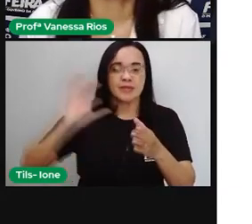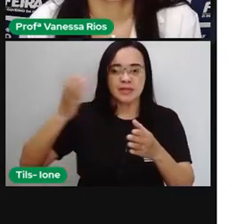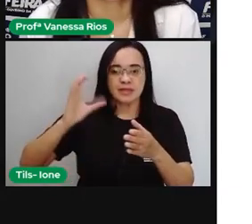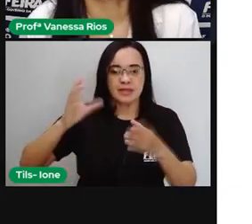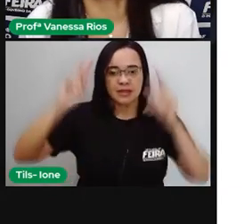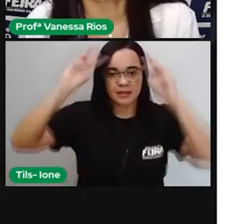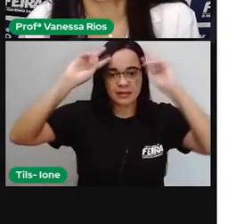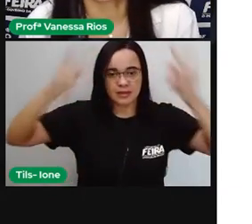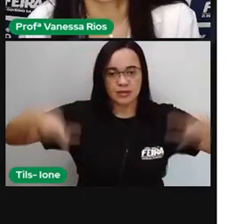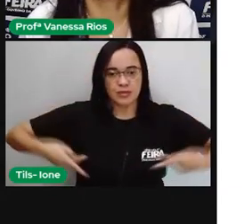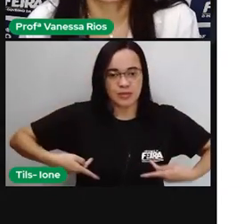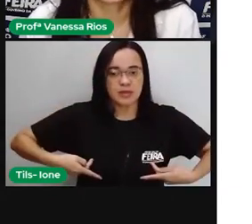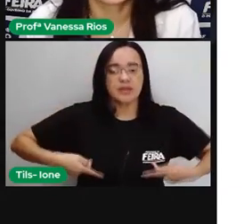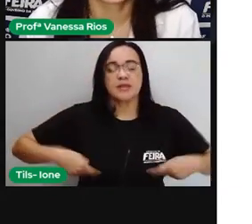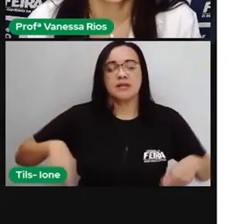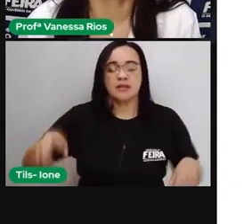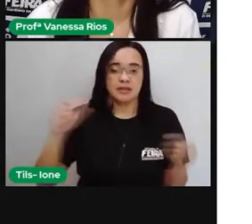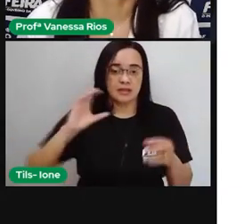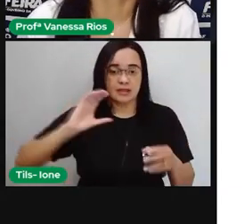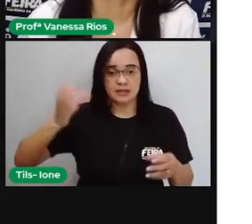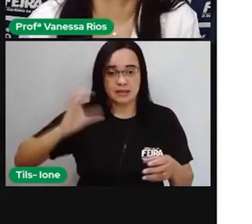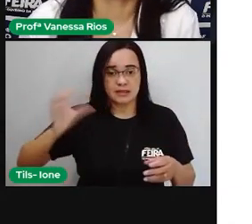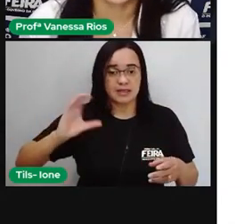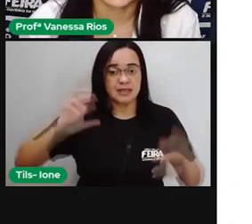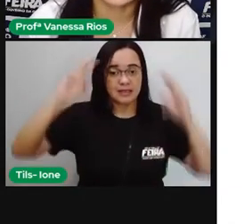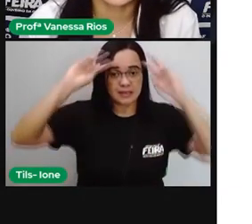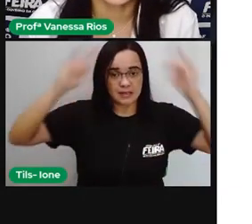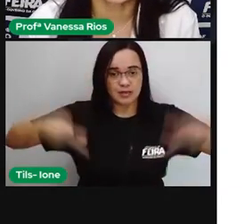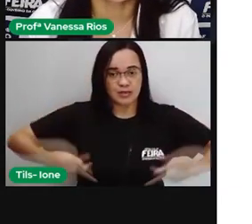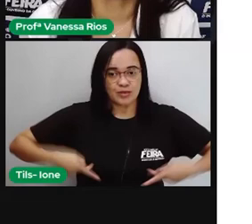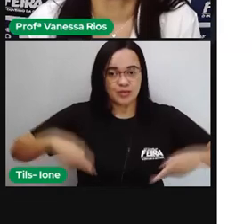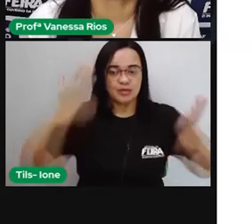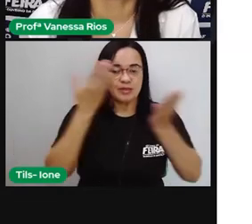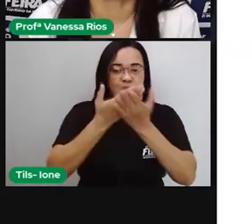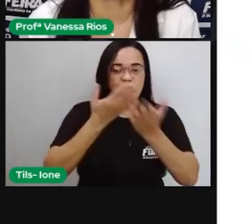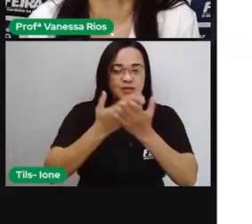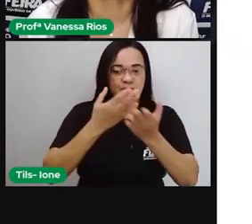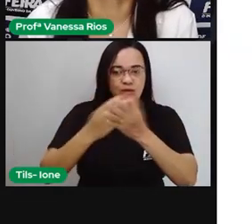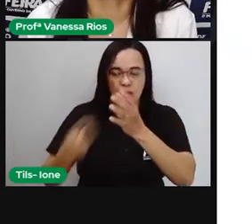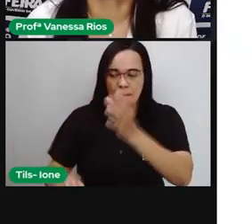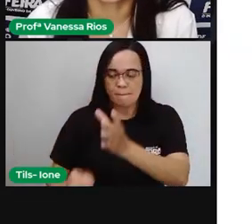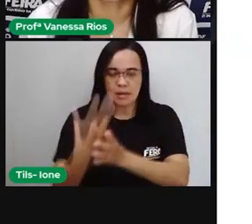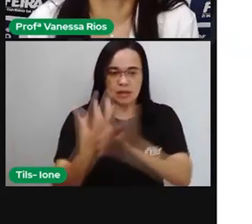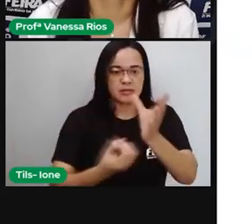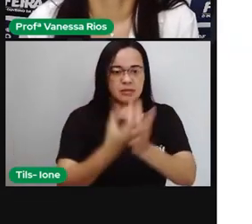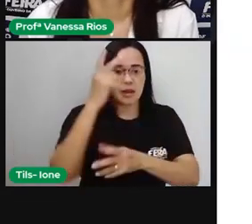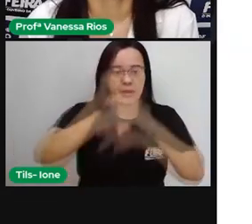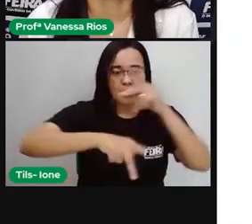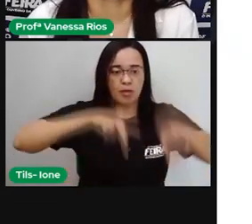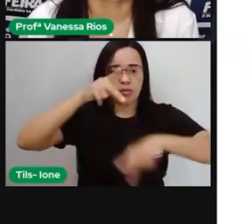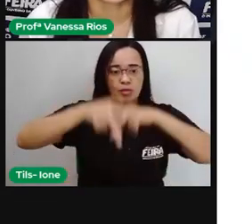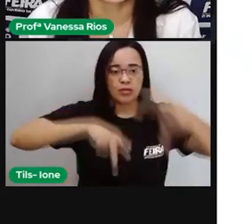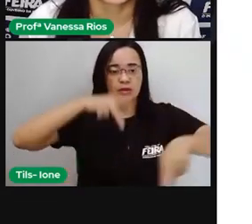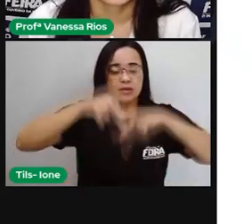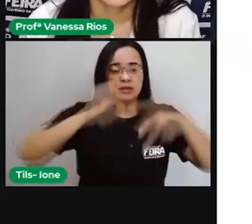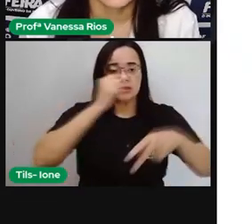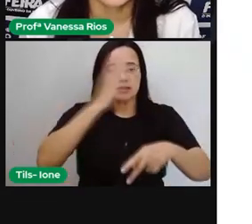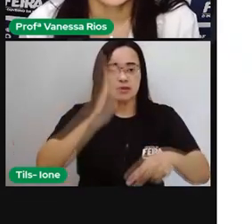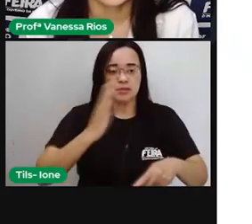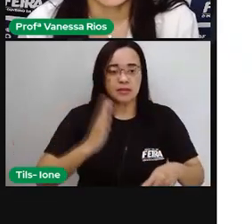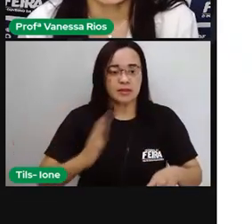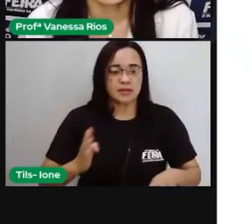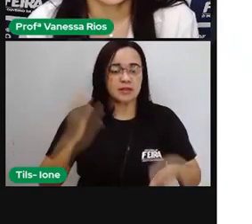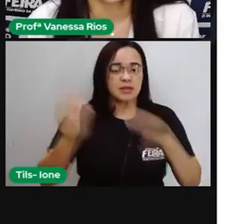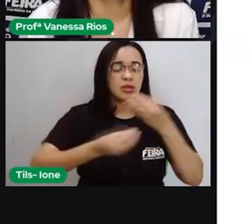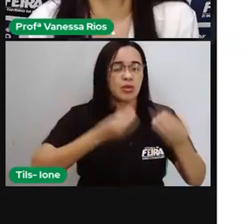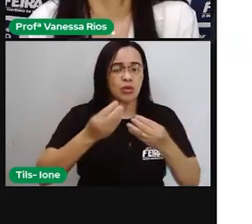e nessa aula de ciências humanas nós vamos estudar sobre a formação do povo brasileiro. A